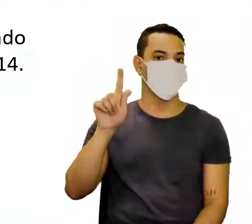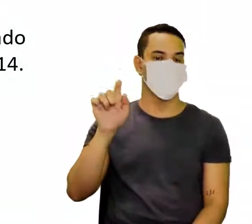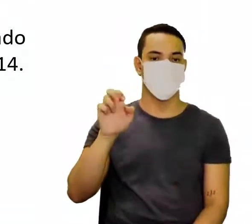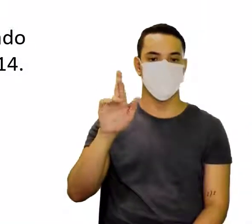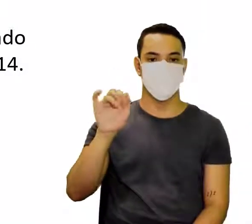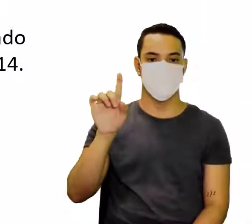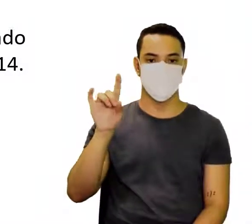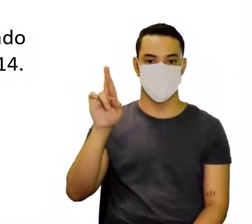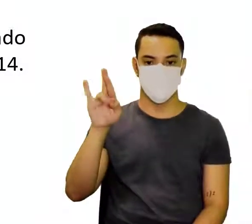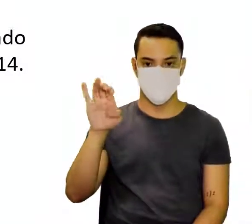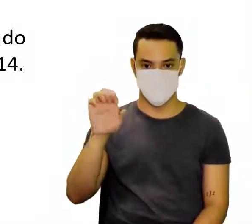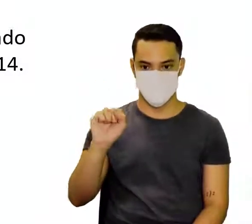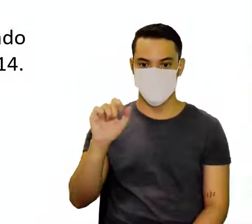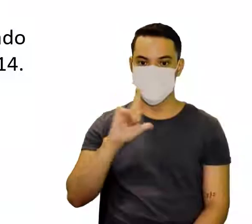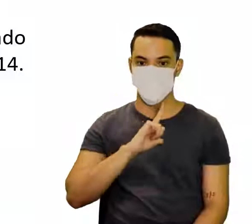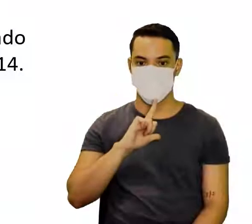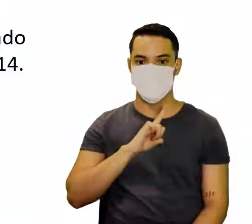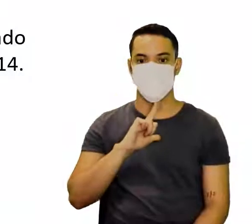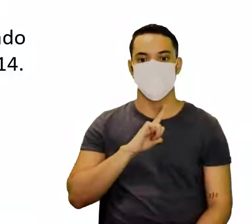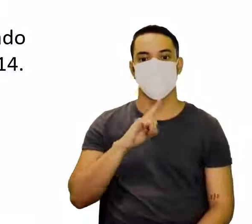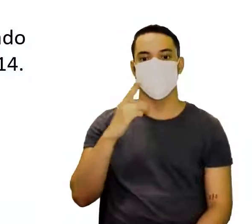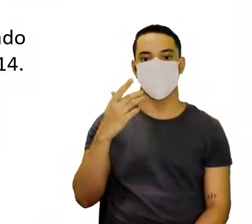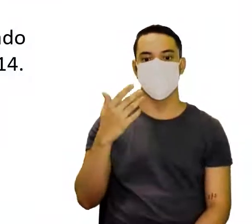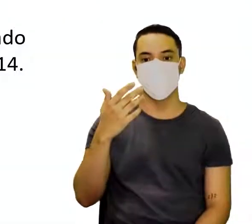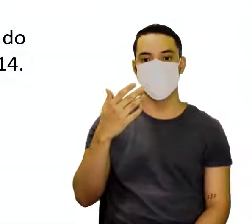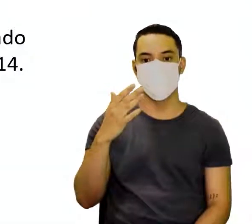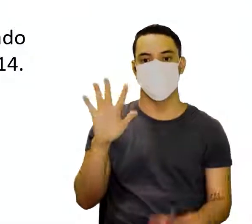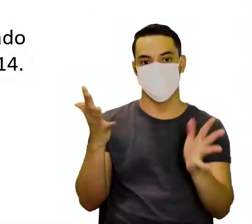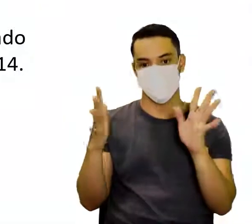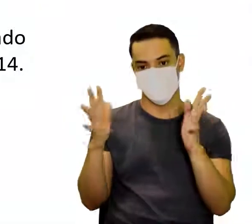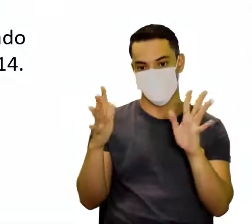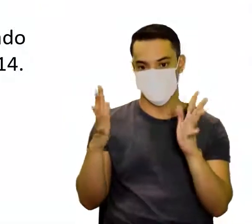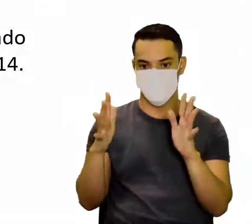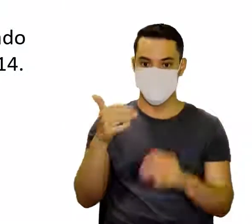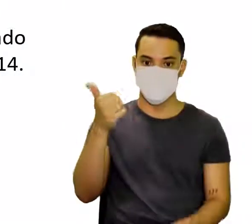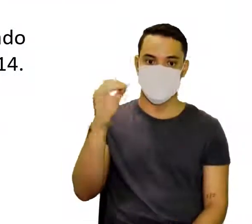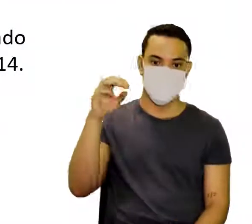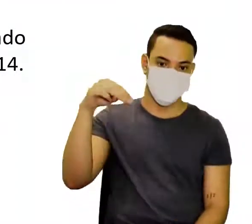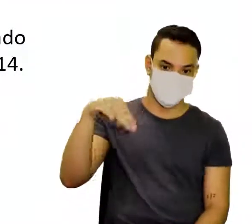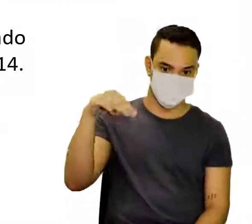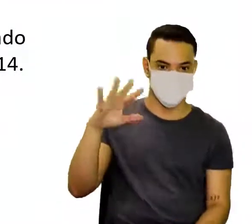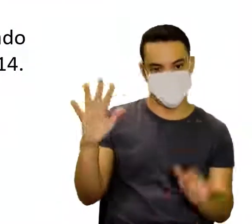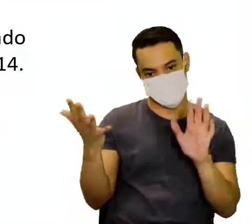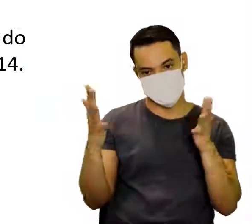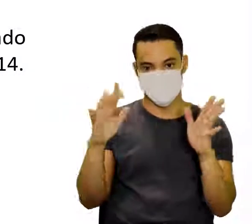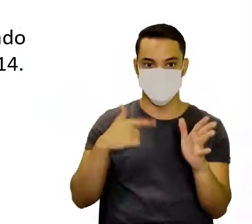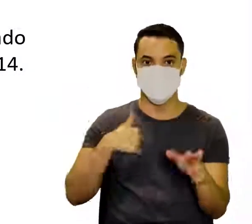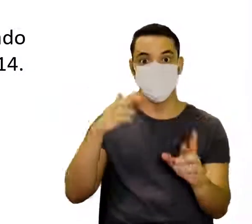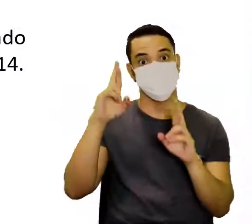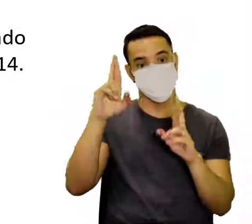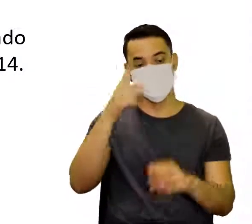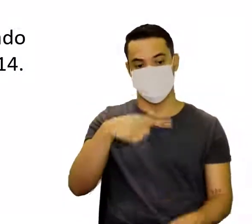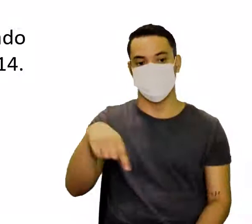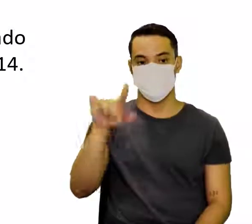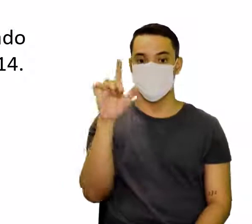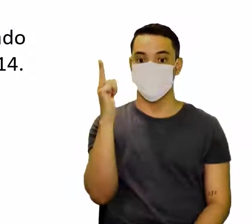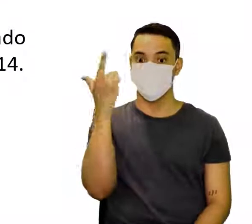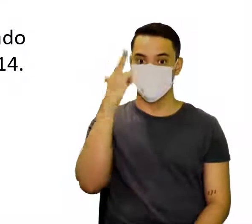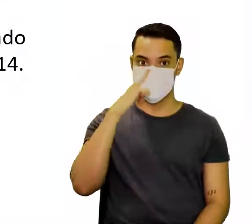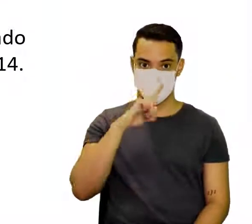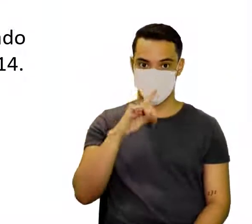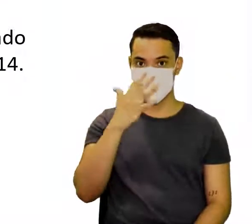com a duração de 45 segundos e 10 minutinhos aqui, ok? Espero que vocês tenham